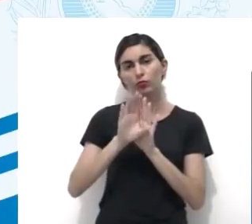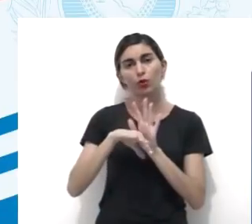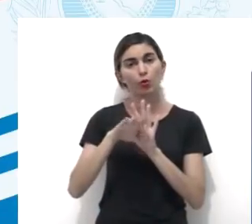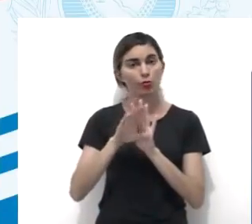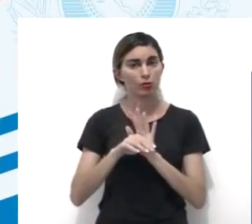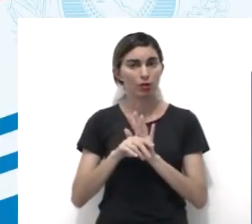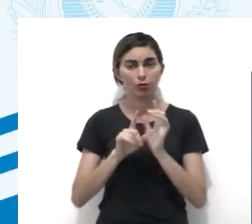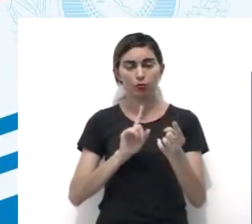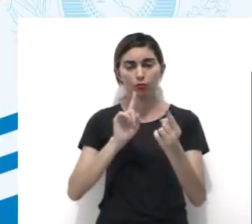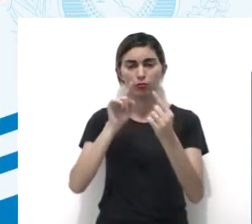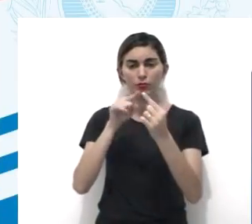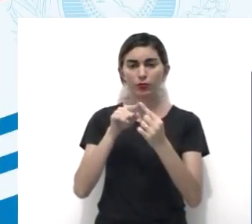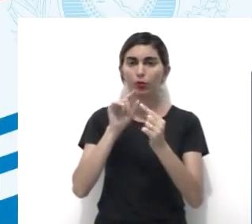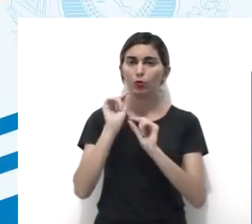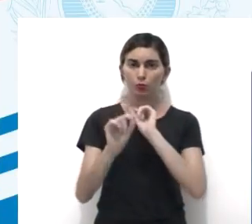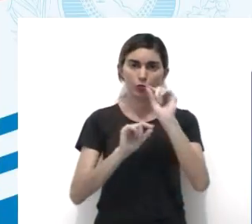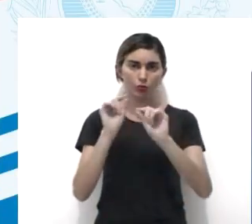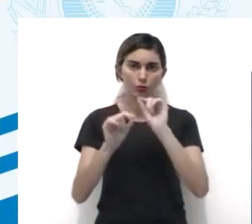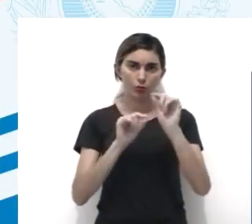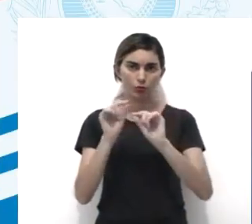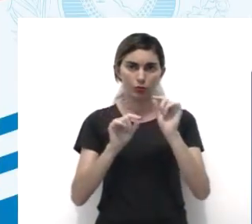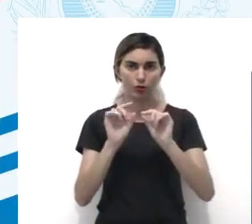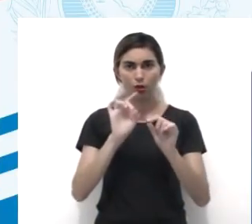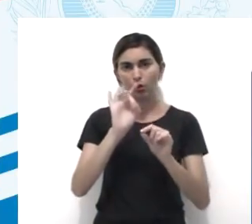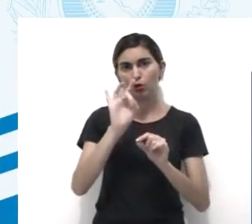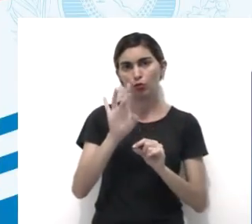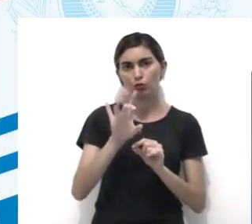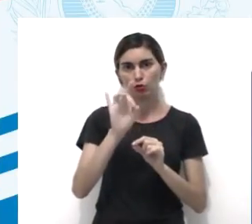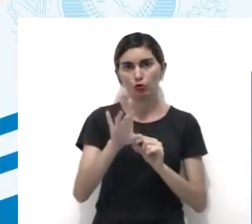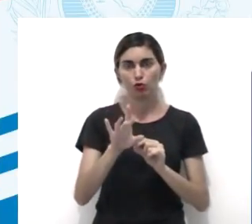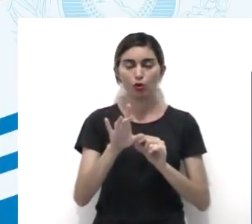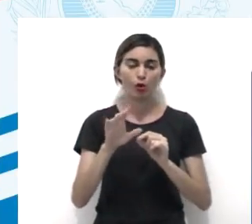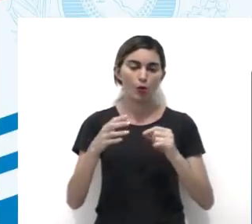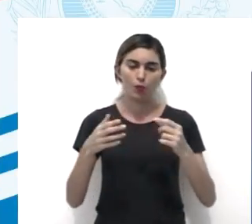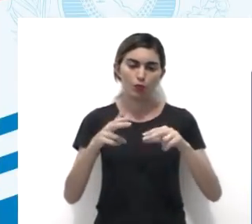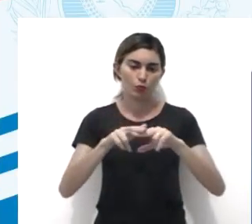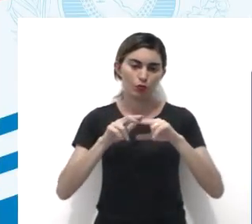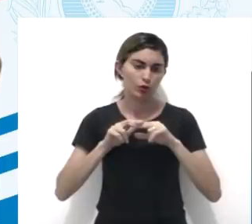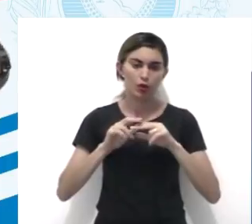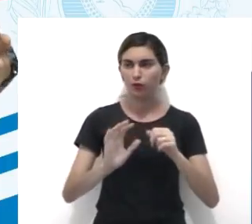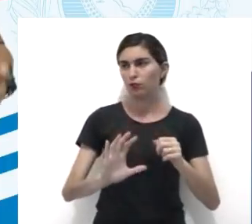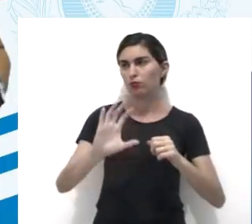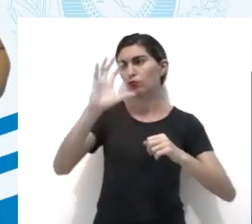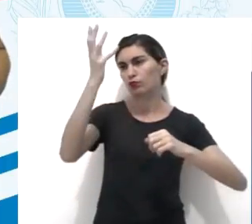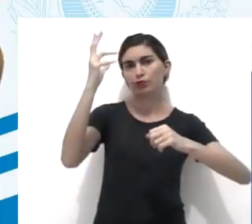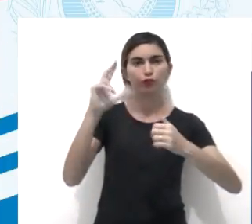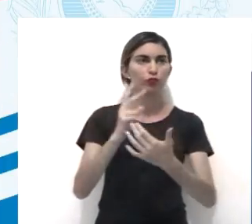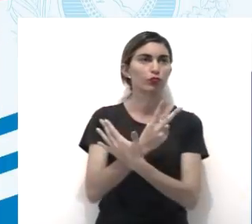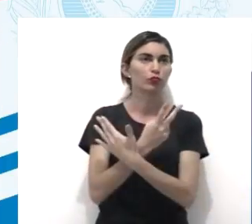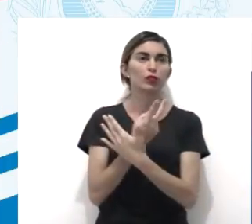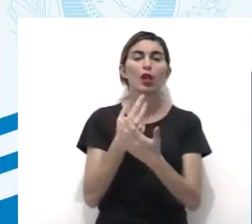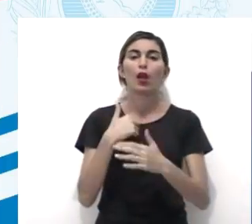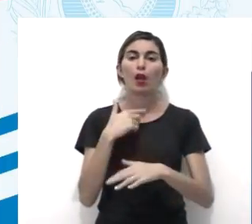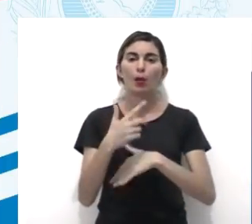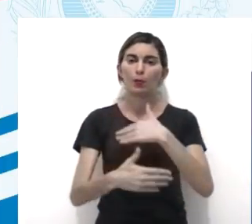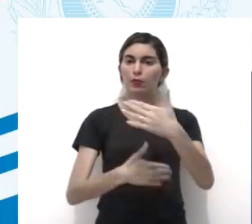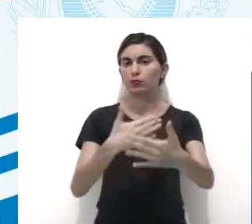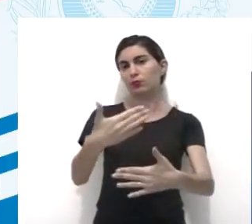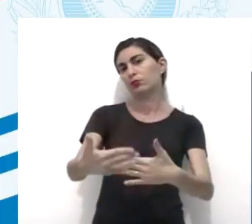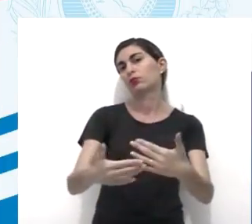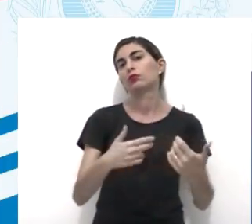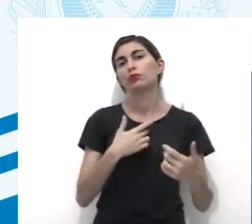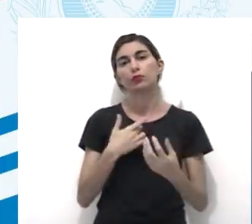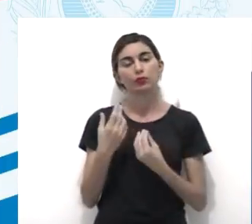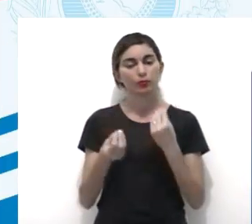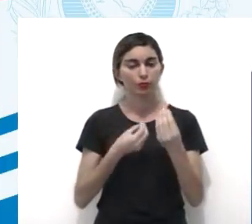Esse conceito não se refere apenas simplesmente a uma ocasião ou acontecimento, mas é um